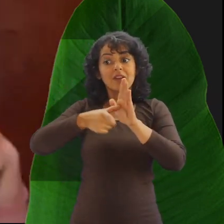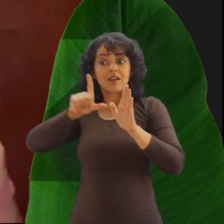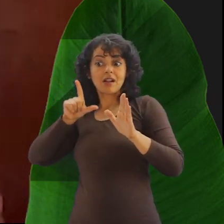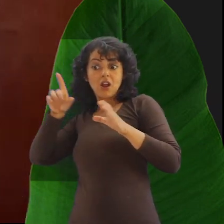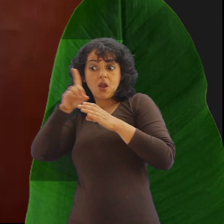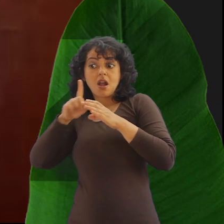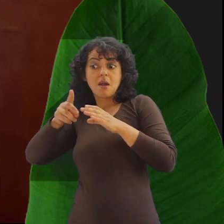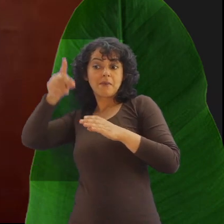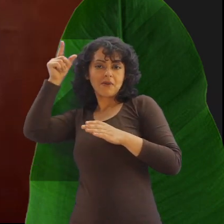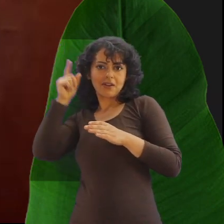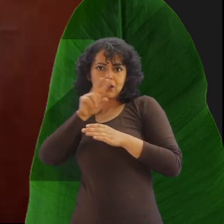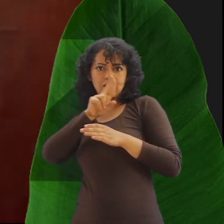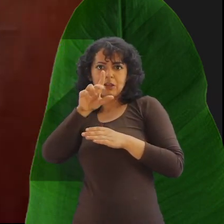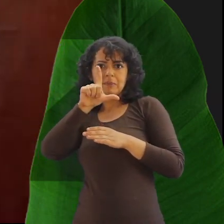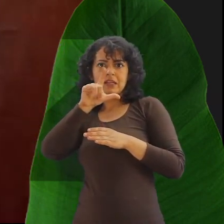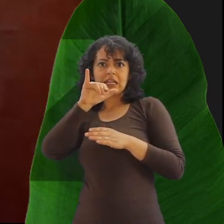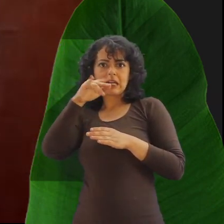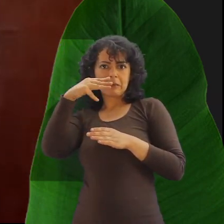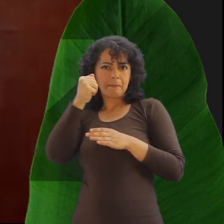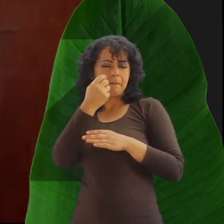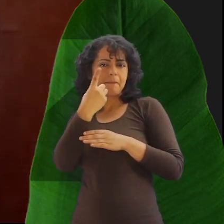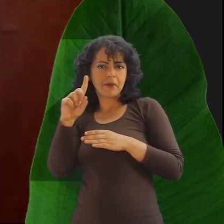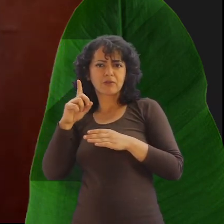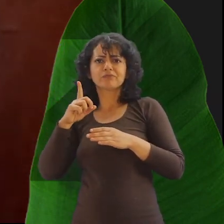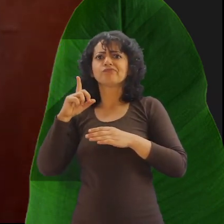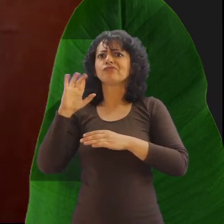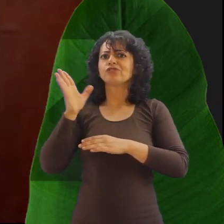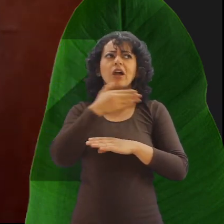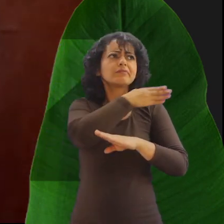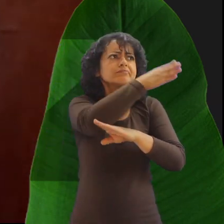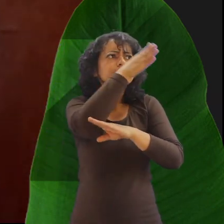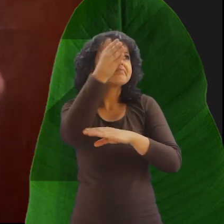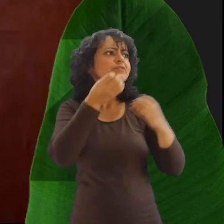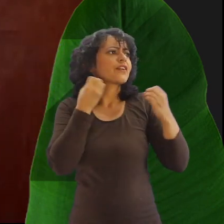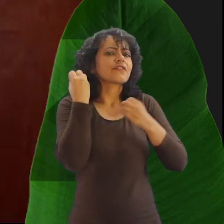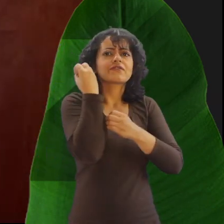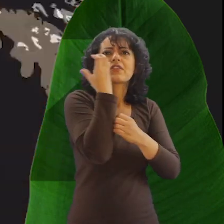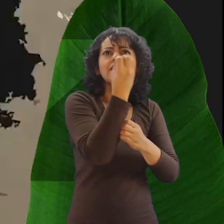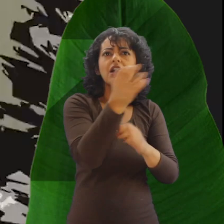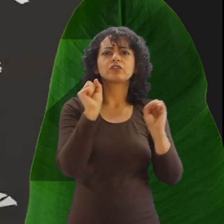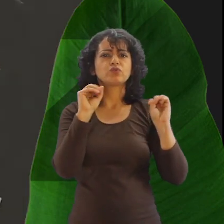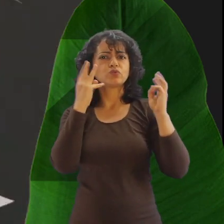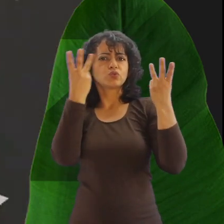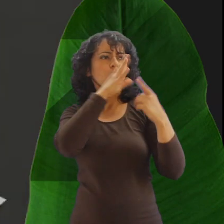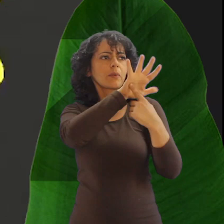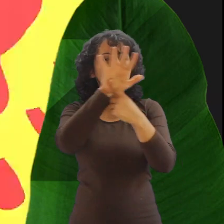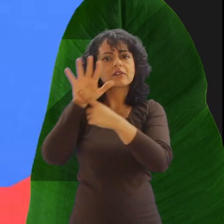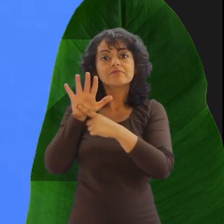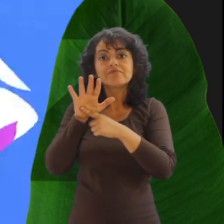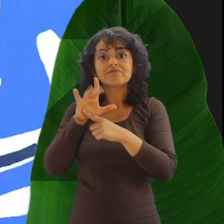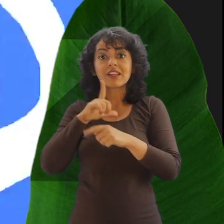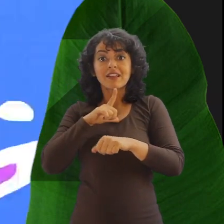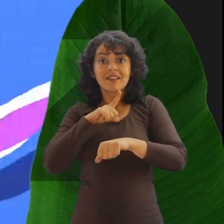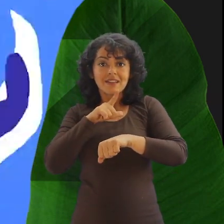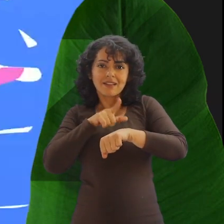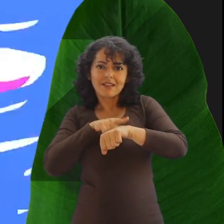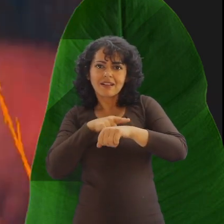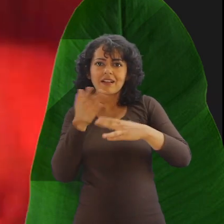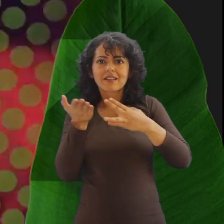O climão estava acontecendo, mil viagens, mil apresentações, e nas horinhas de